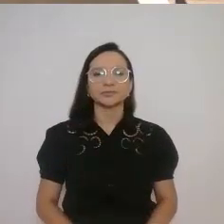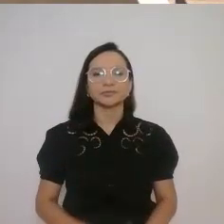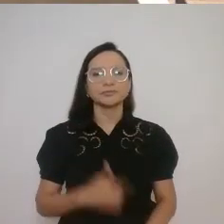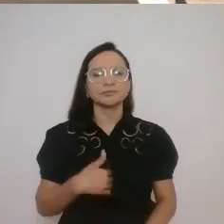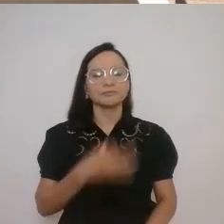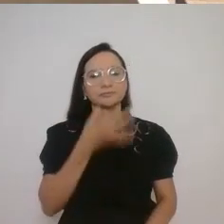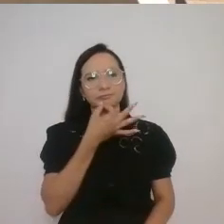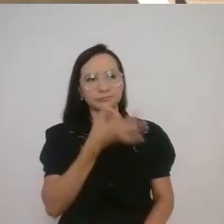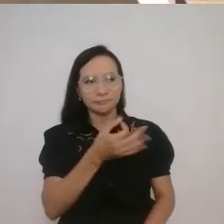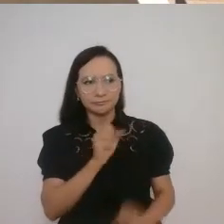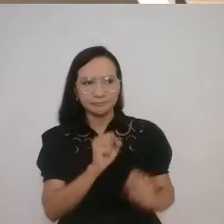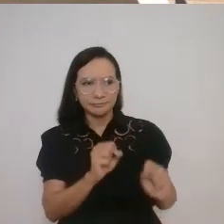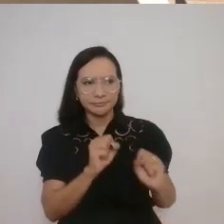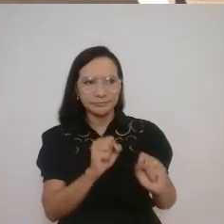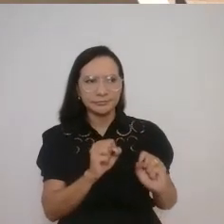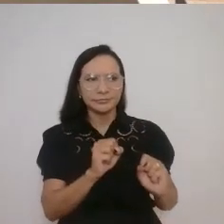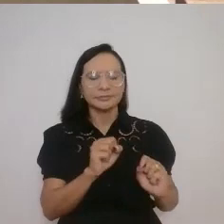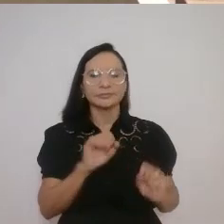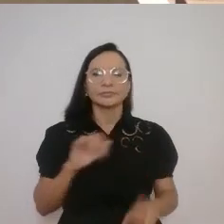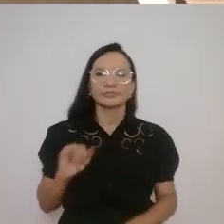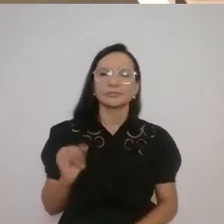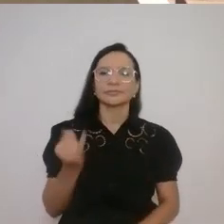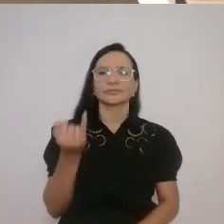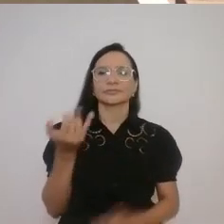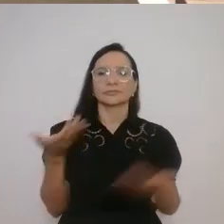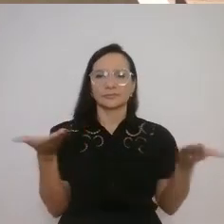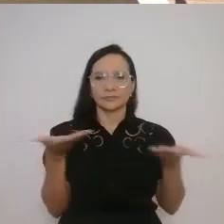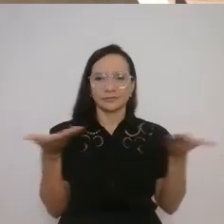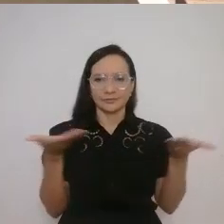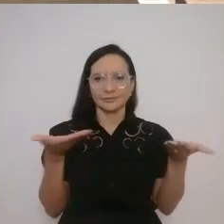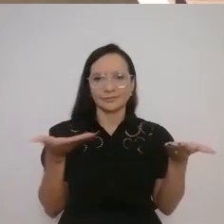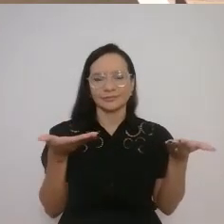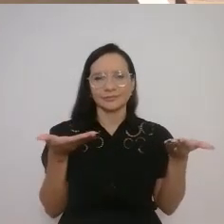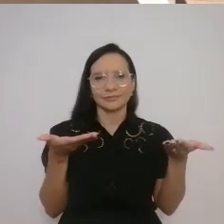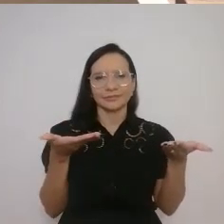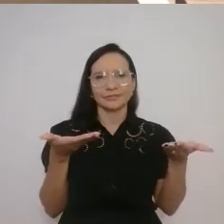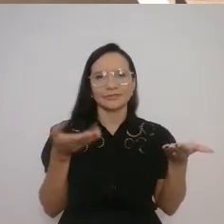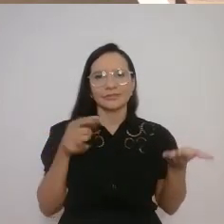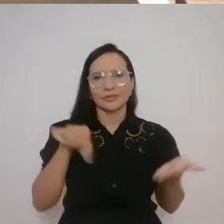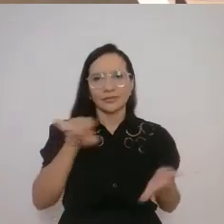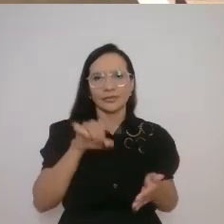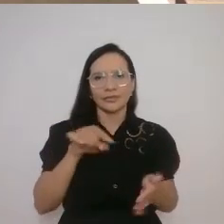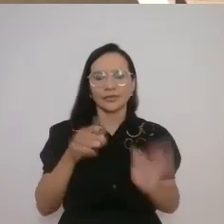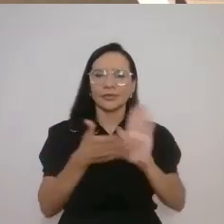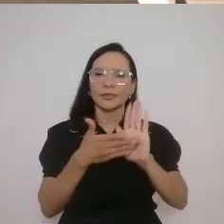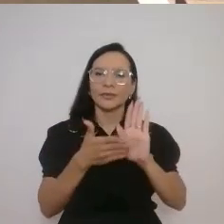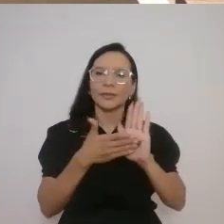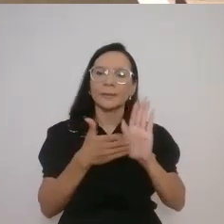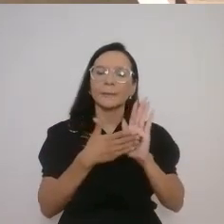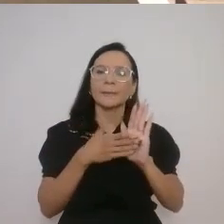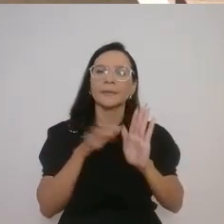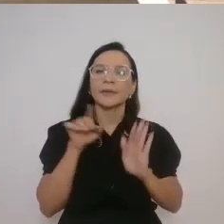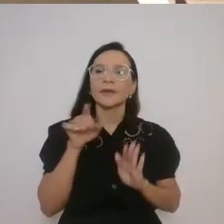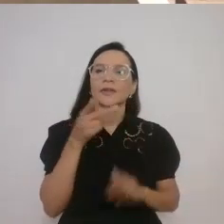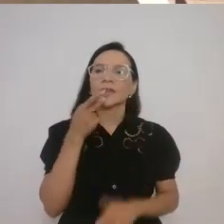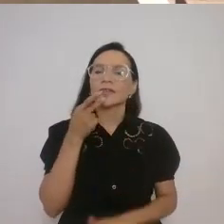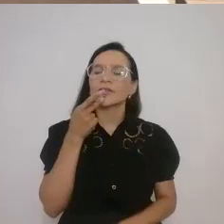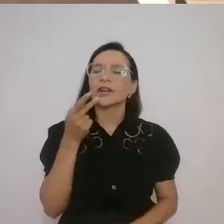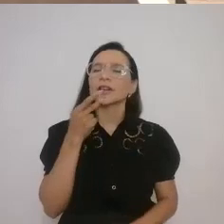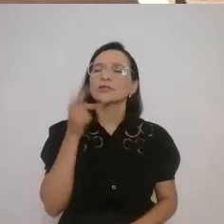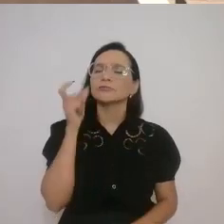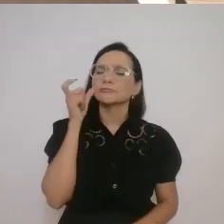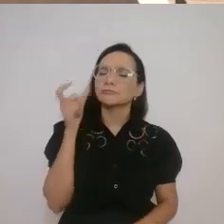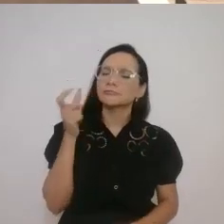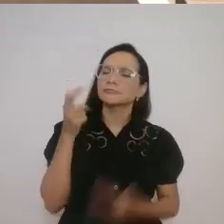não. Aproveitando, e a propósito do Vossa Excelência traz, Vossa Excelência trouxe uma expressão muito interessante. É